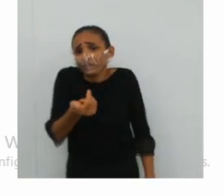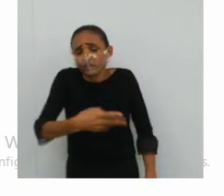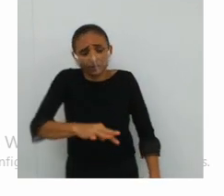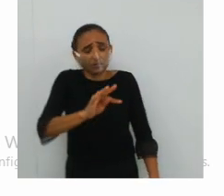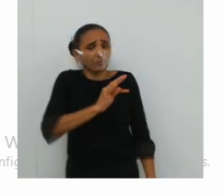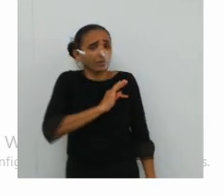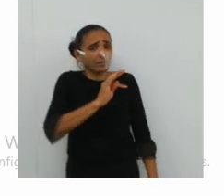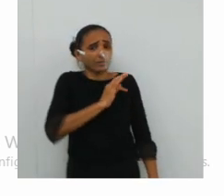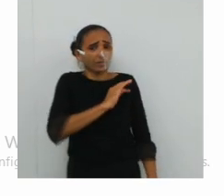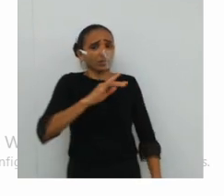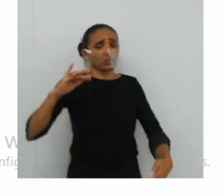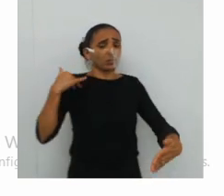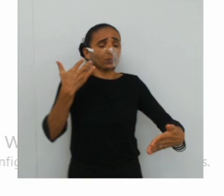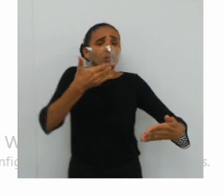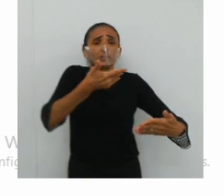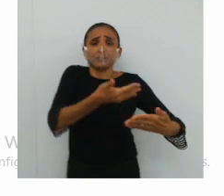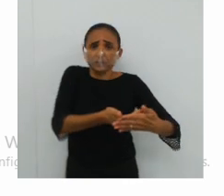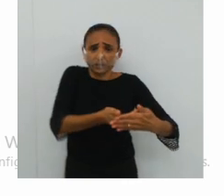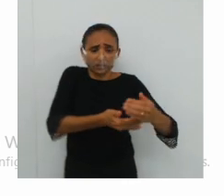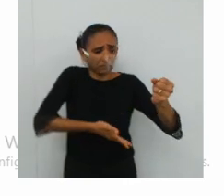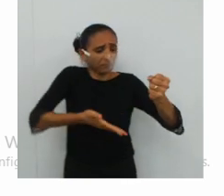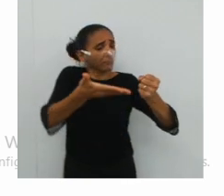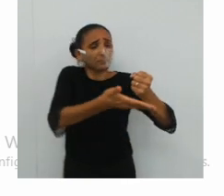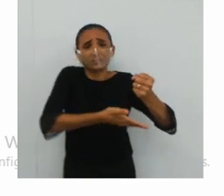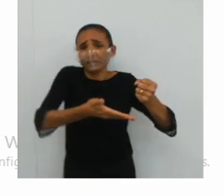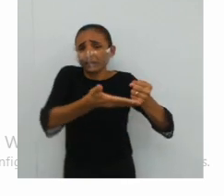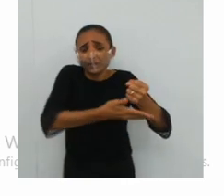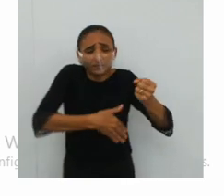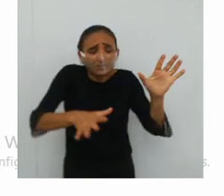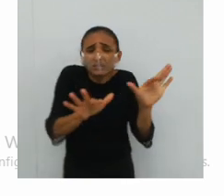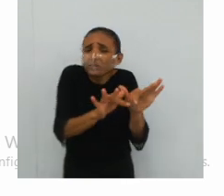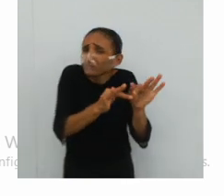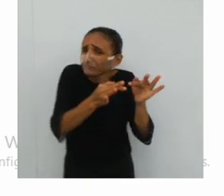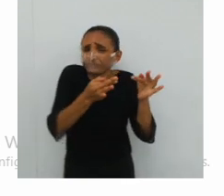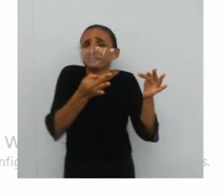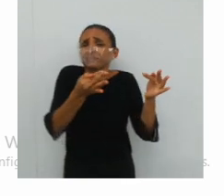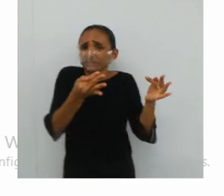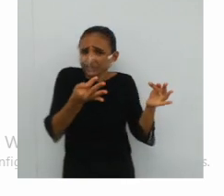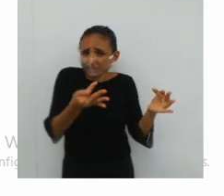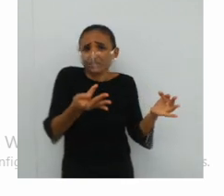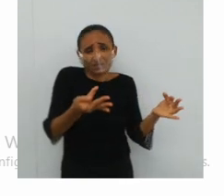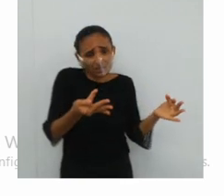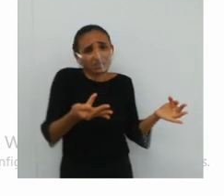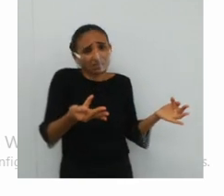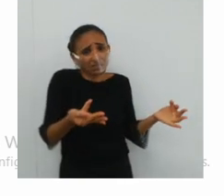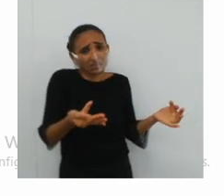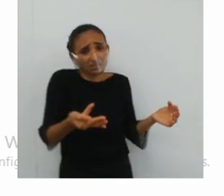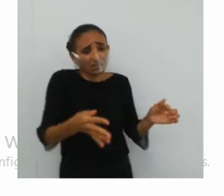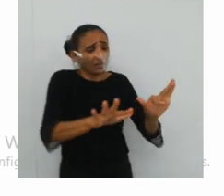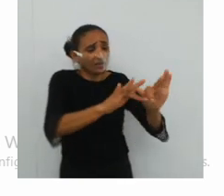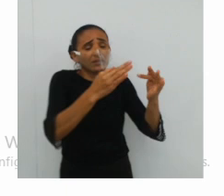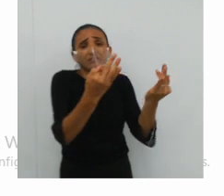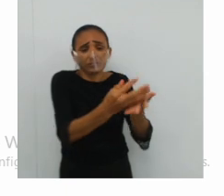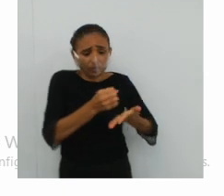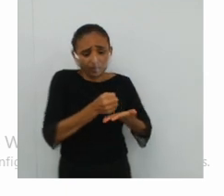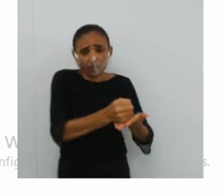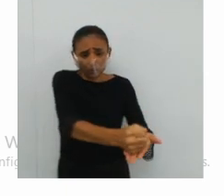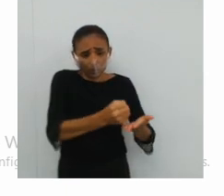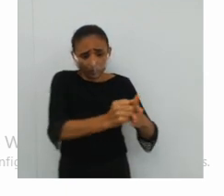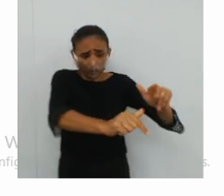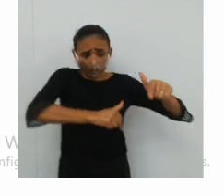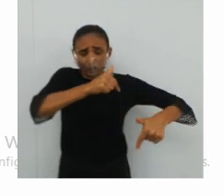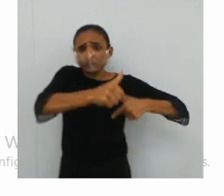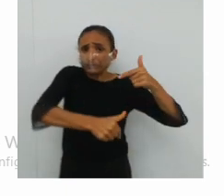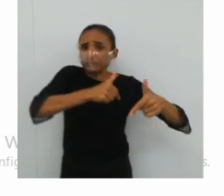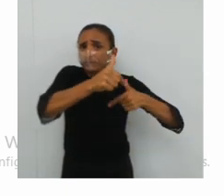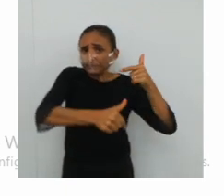técnicas tradicionais, rudimentares, básicas. Basicamente é a própria família que está ali trabalhando no